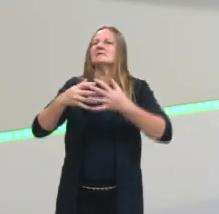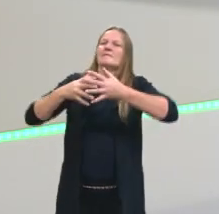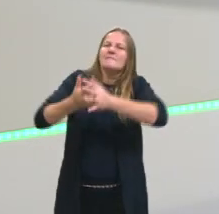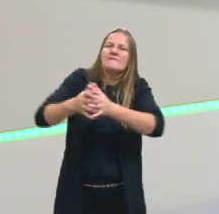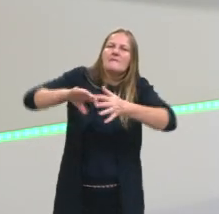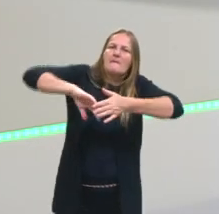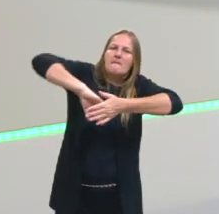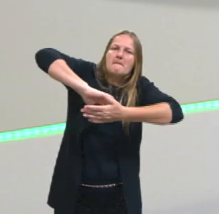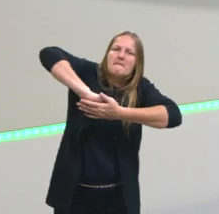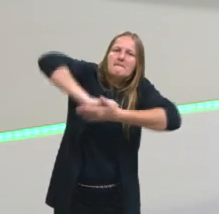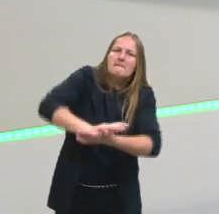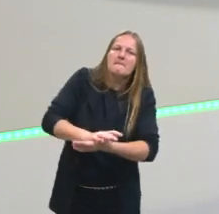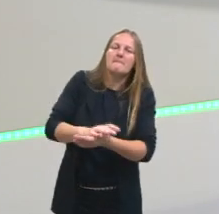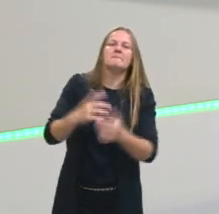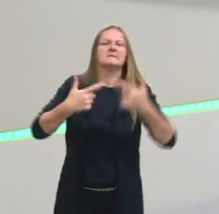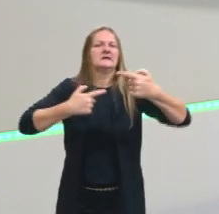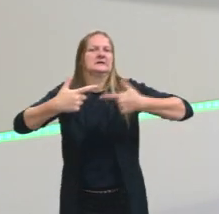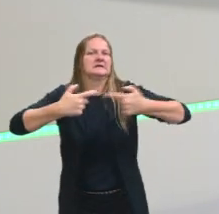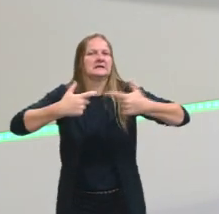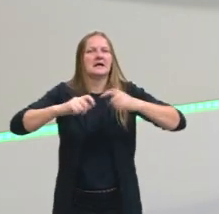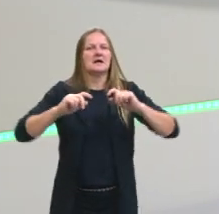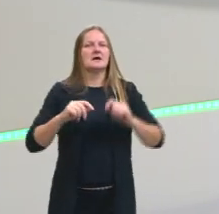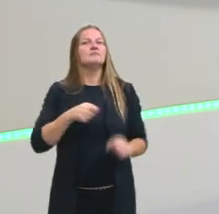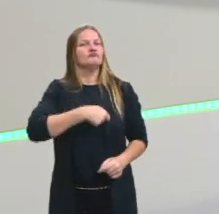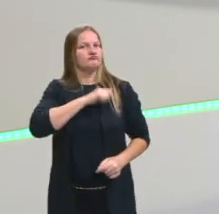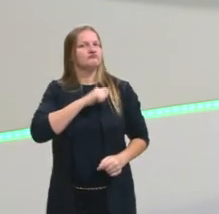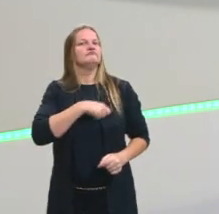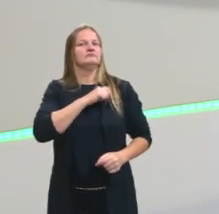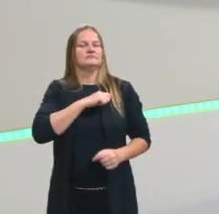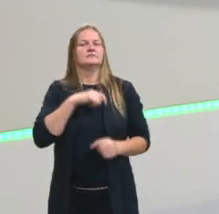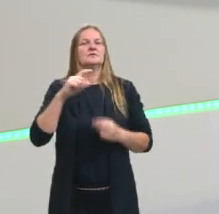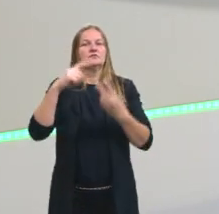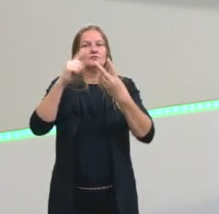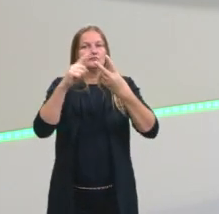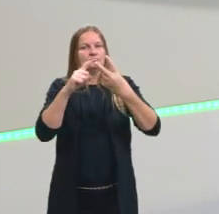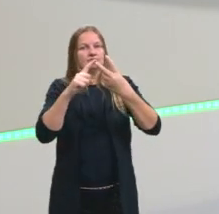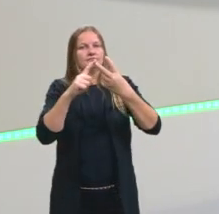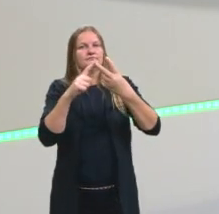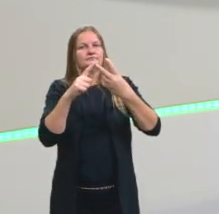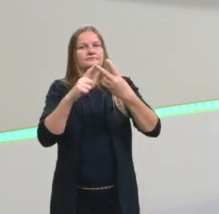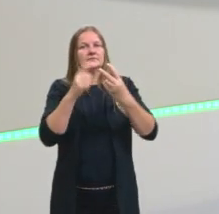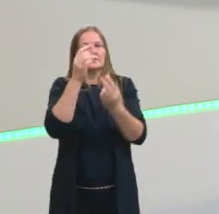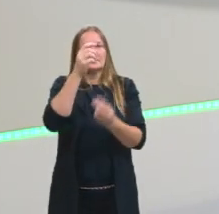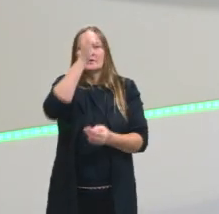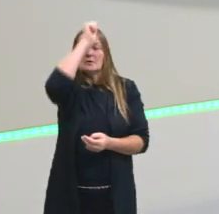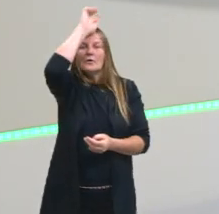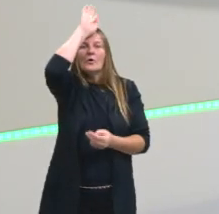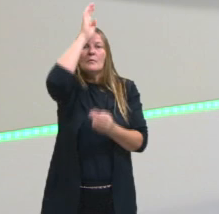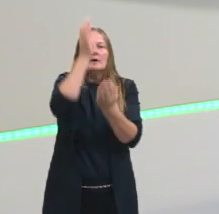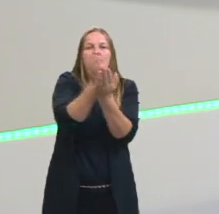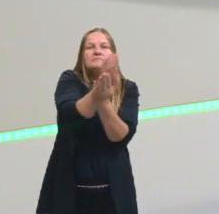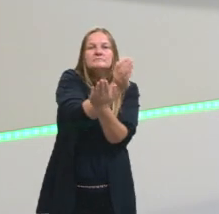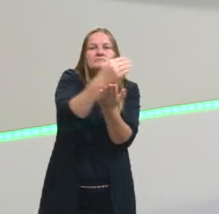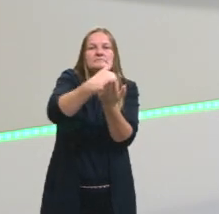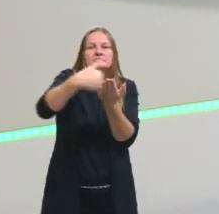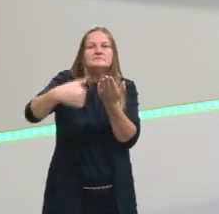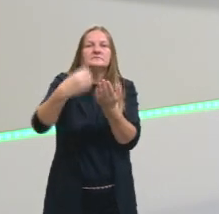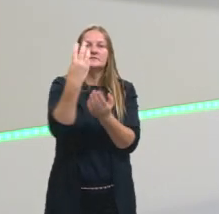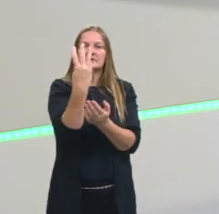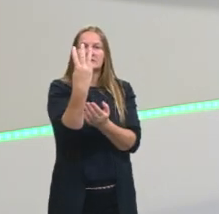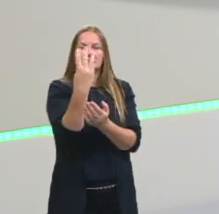mais guerra civil e daí no final de um segundo triunvirato nem território Romano foi dividido entre três governantes